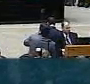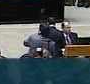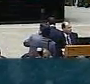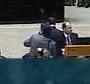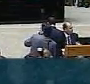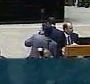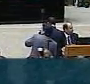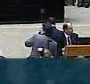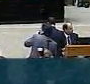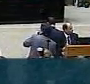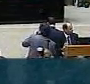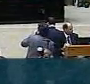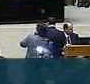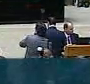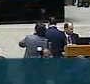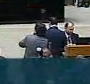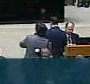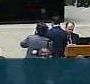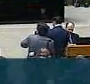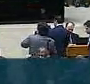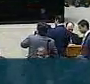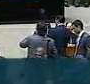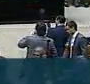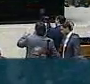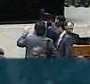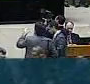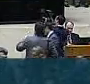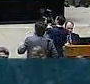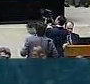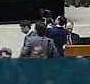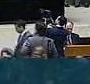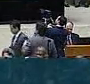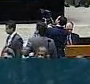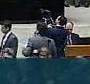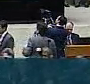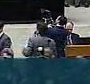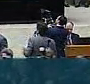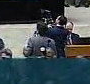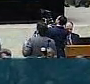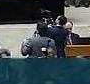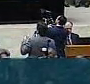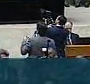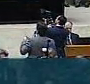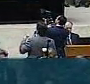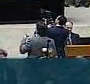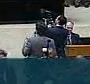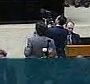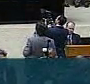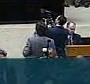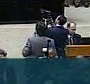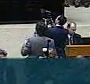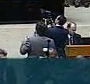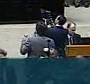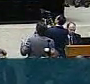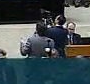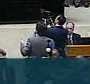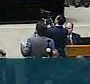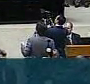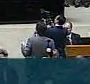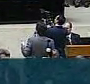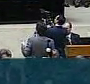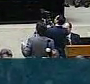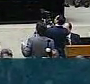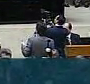Uma palavra ao deputado... Presidente, pela ordem, pelo nosso presidente, para registrar algo, nós temos tido aqui uma prática, que não é